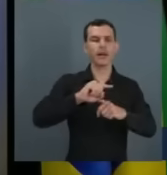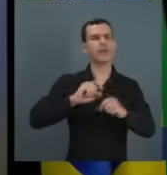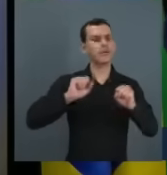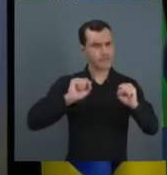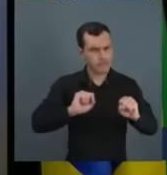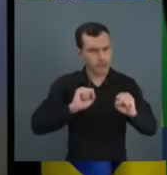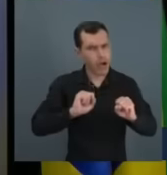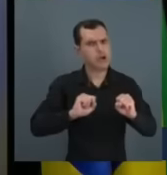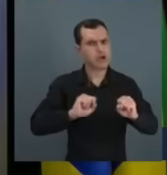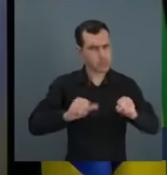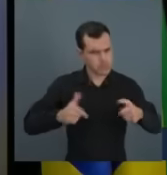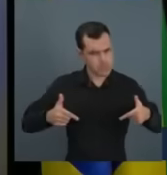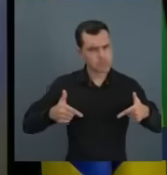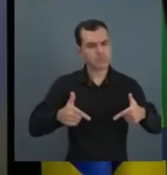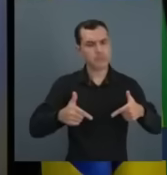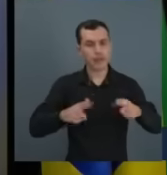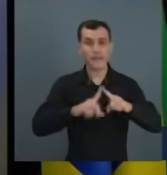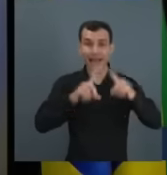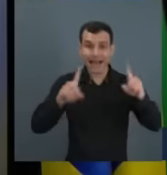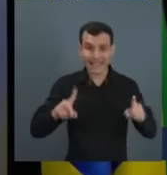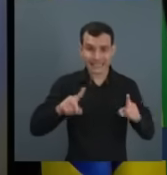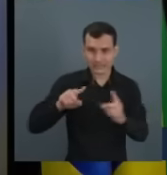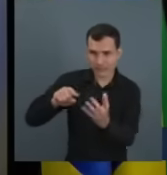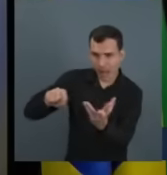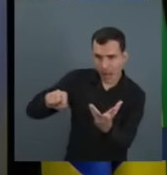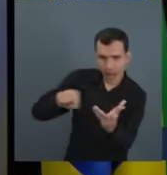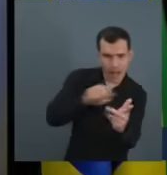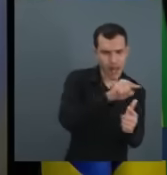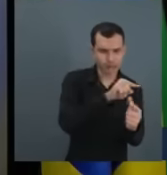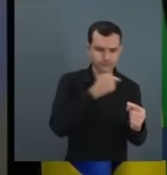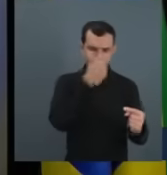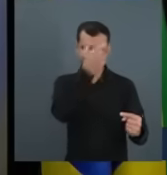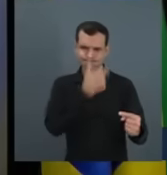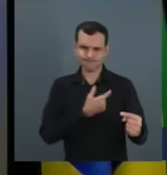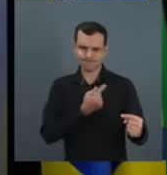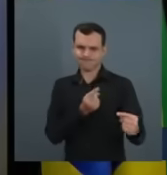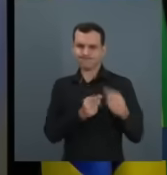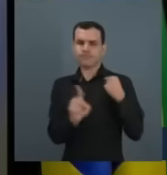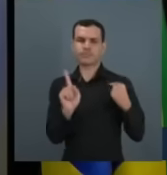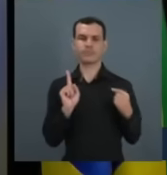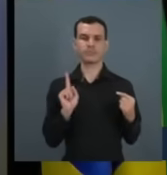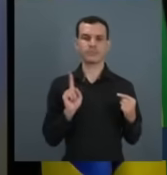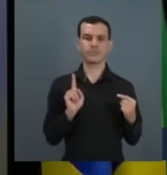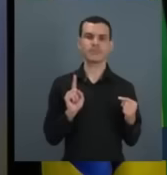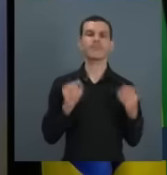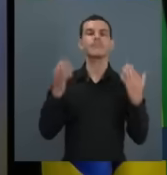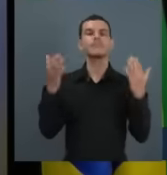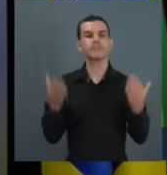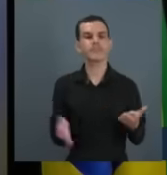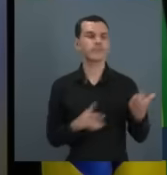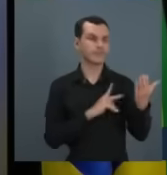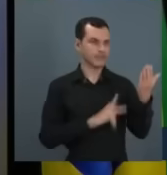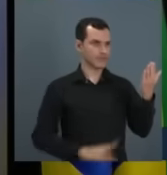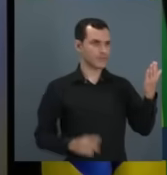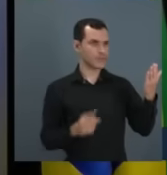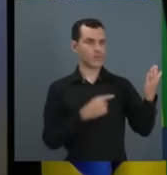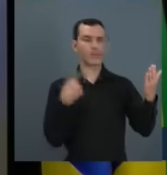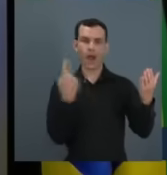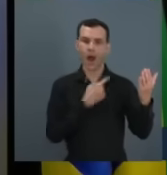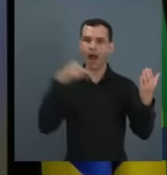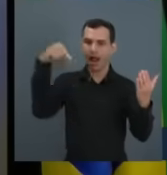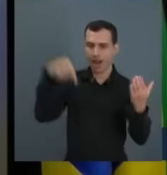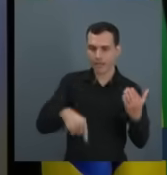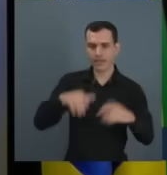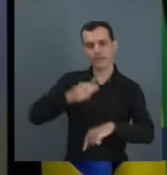nem todas me convêm. Senhor presidente, nós estamos nos preparando aqui para mais uma